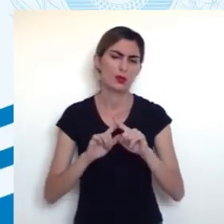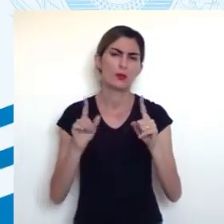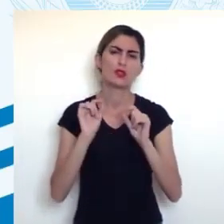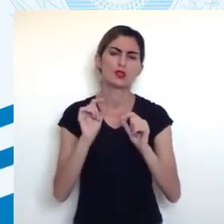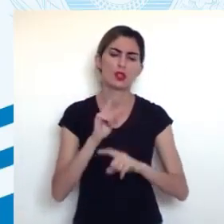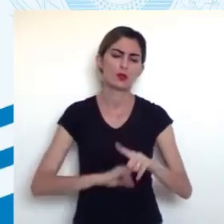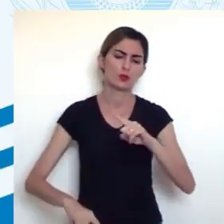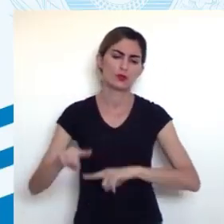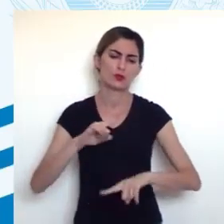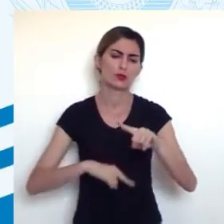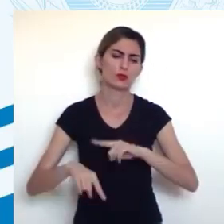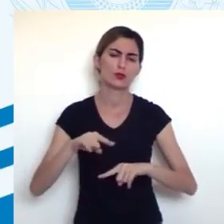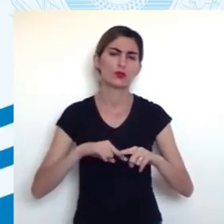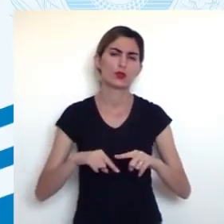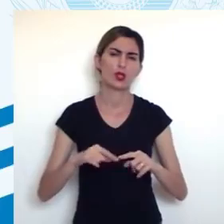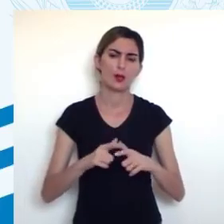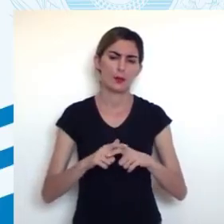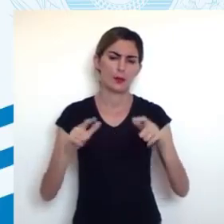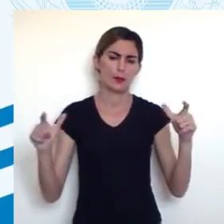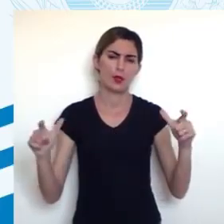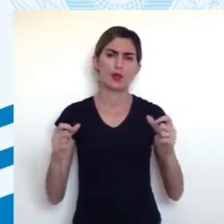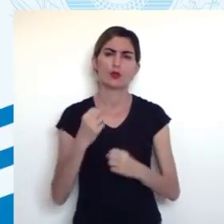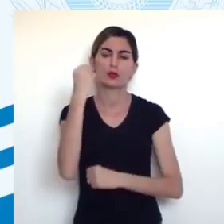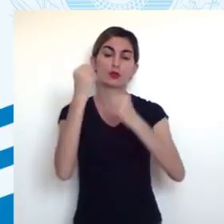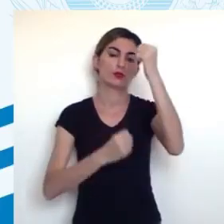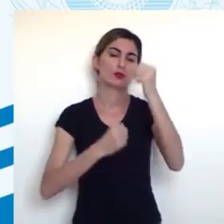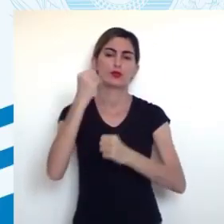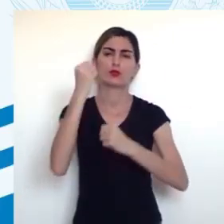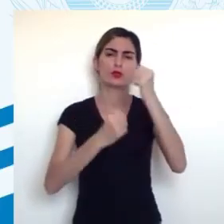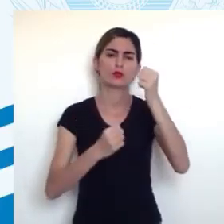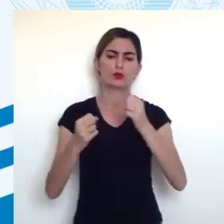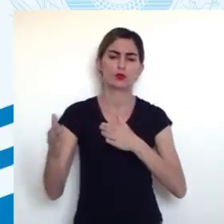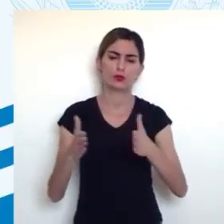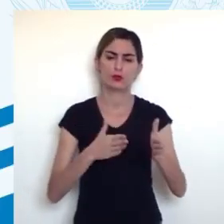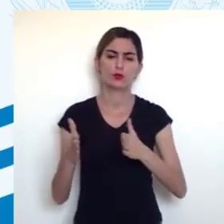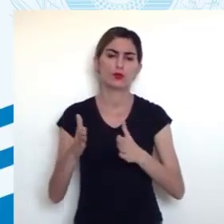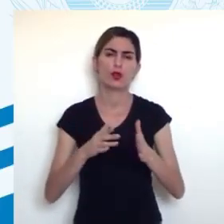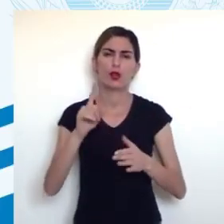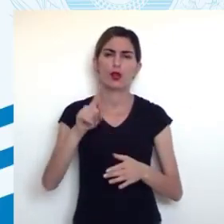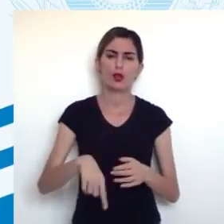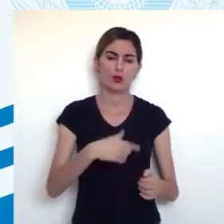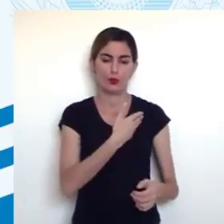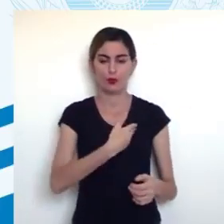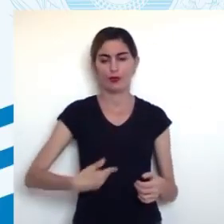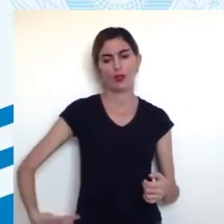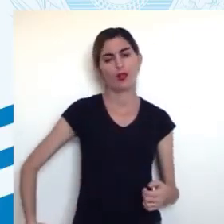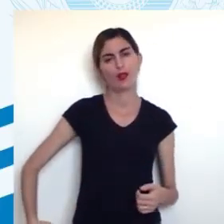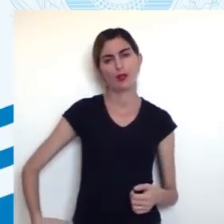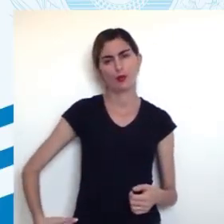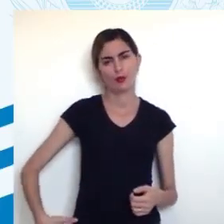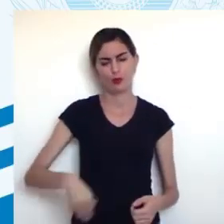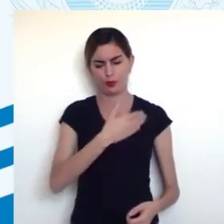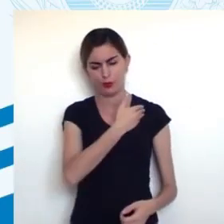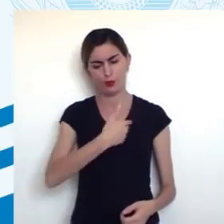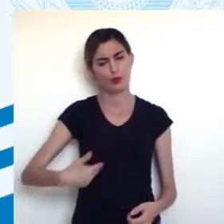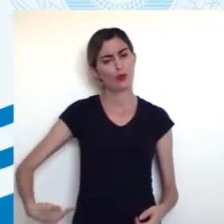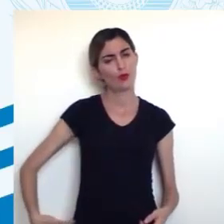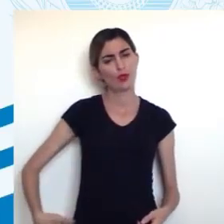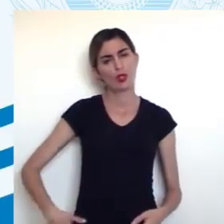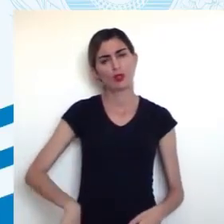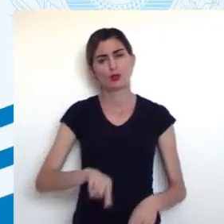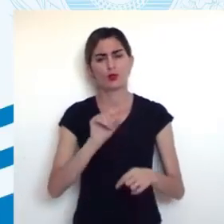quem controlava a maioria das indústrias da época era o governo.